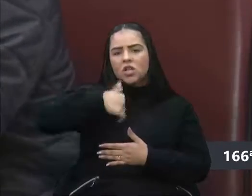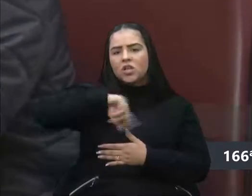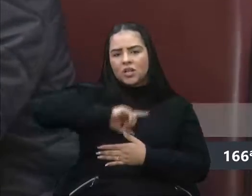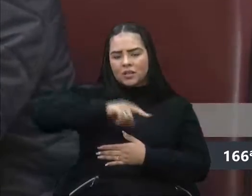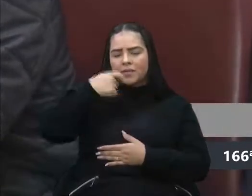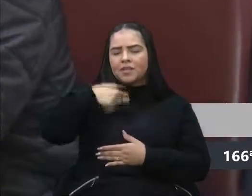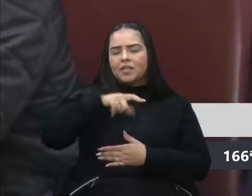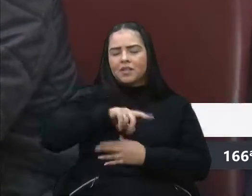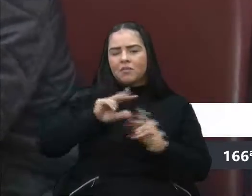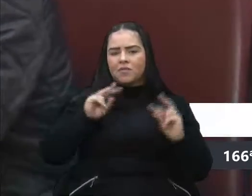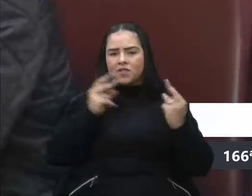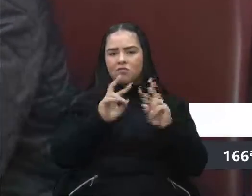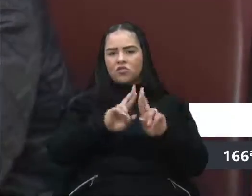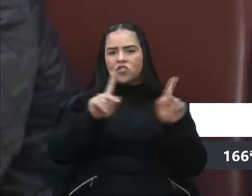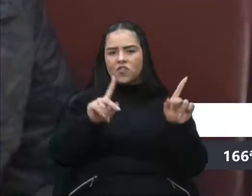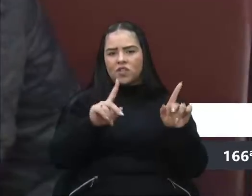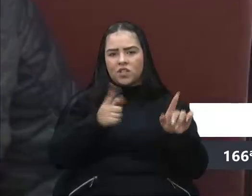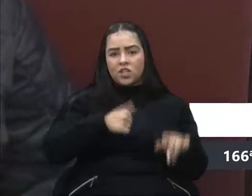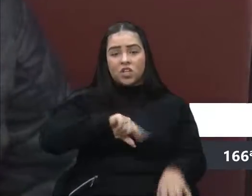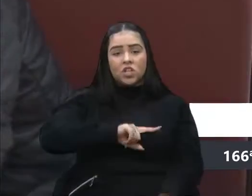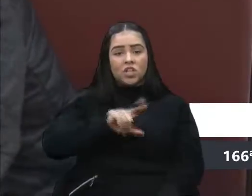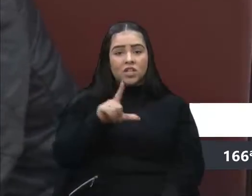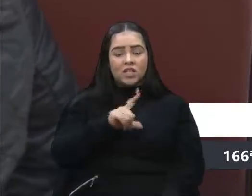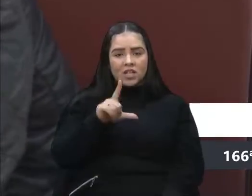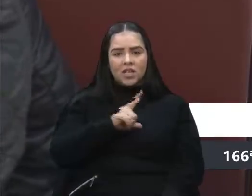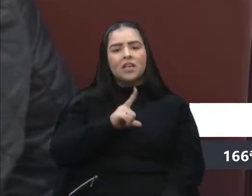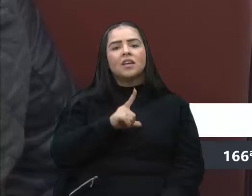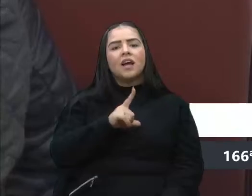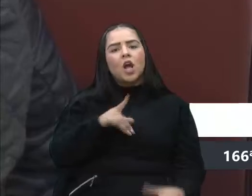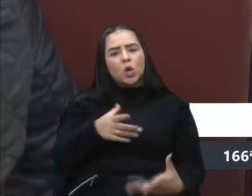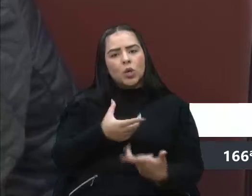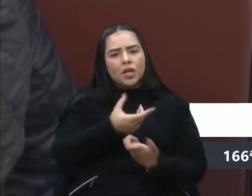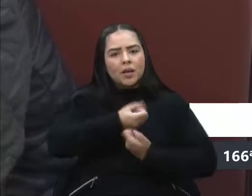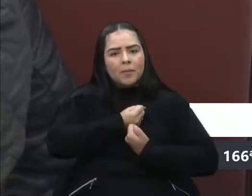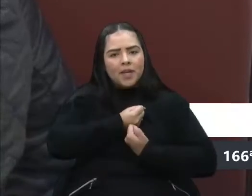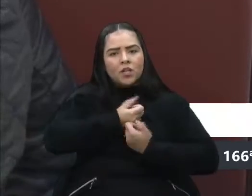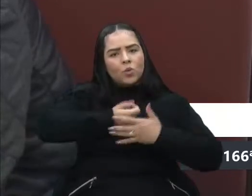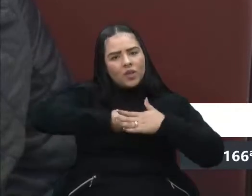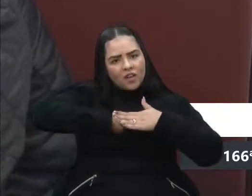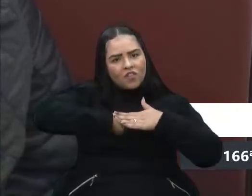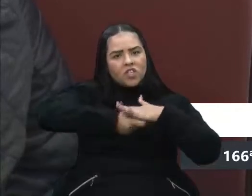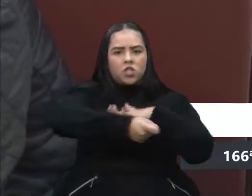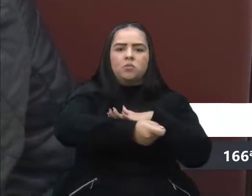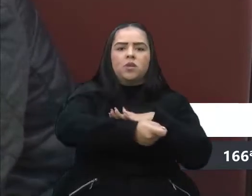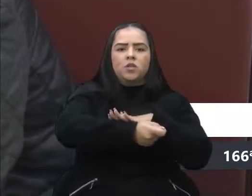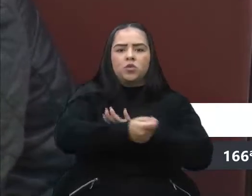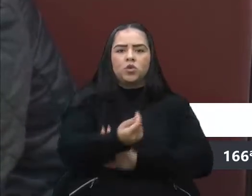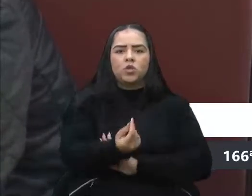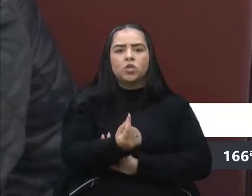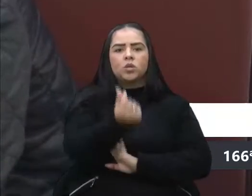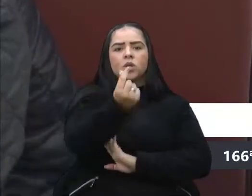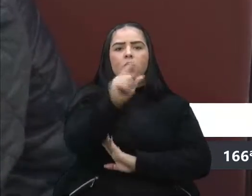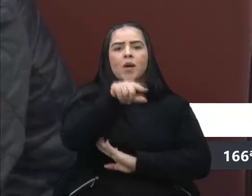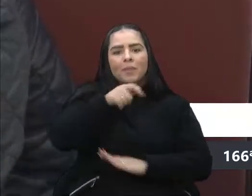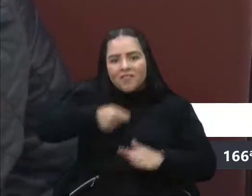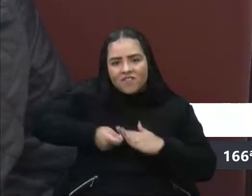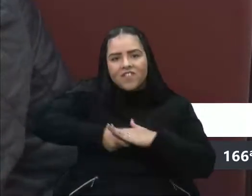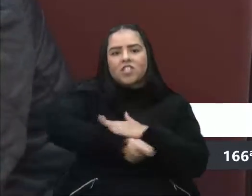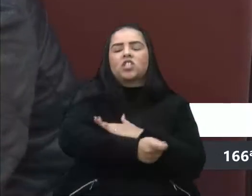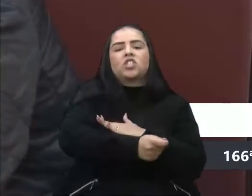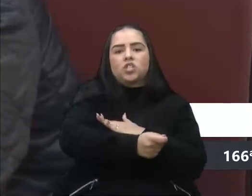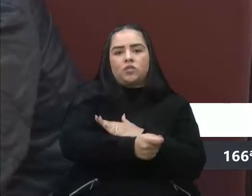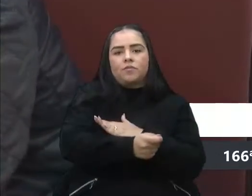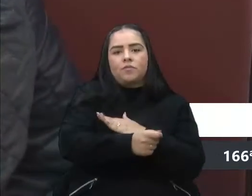visão diferente, nós temos que ter uma visão de acolhimento, uma visão de investimento. O dinheiro público é para se investir